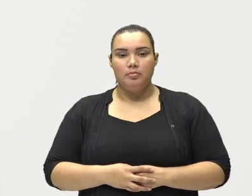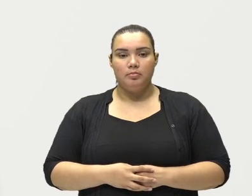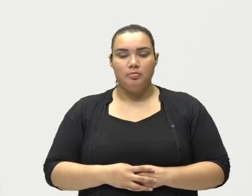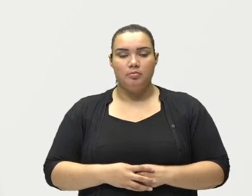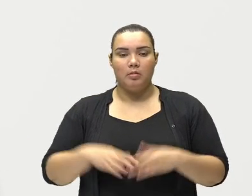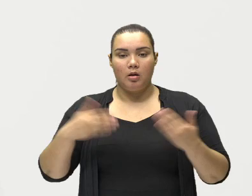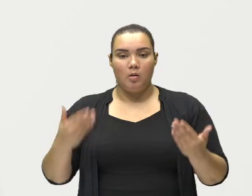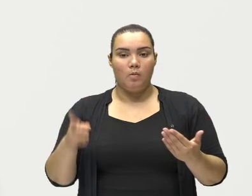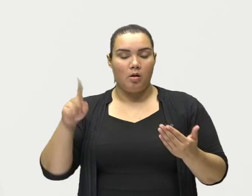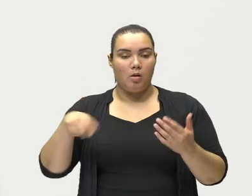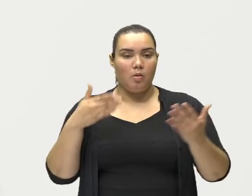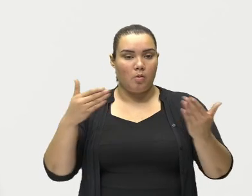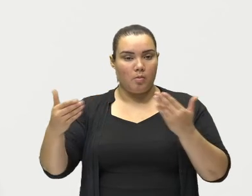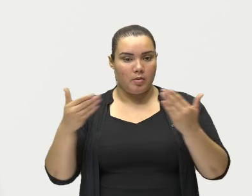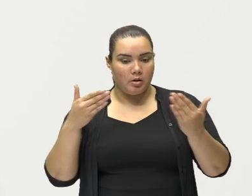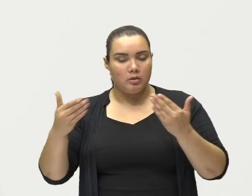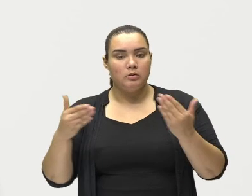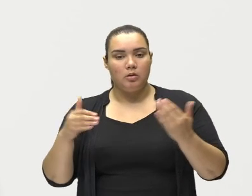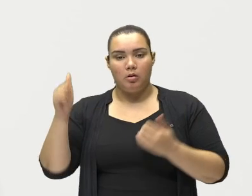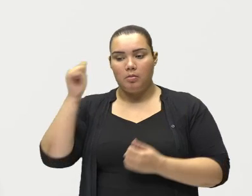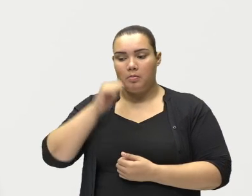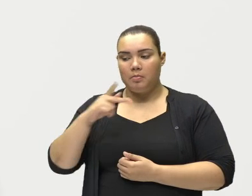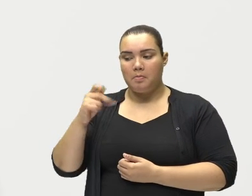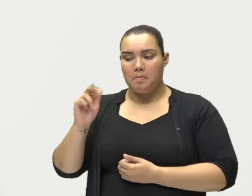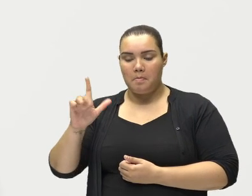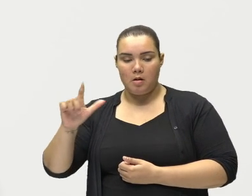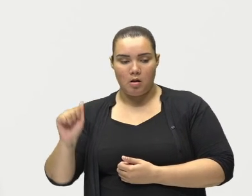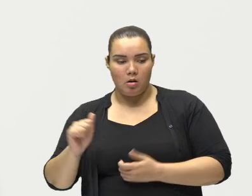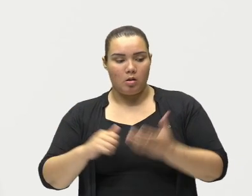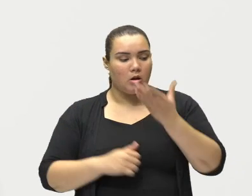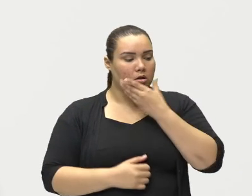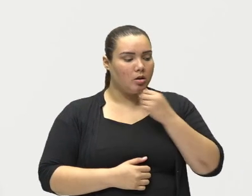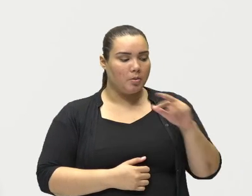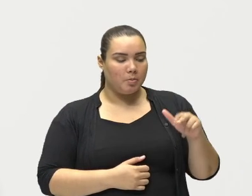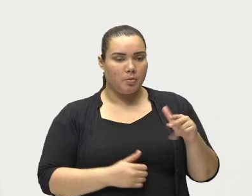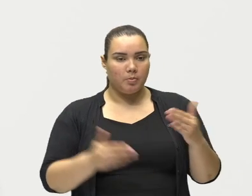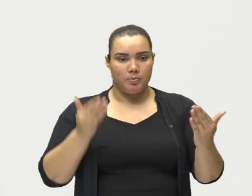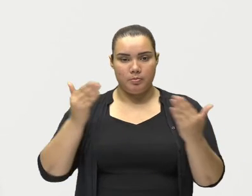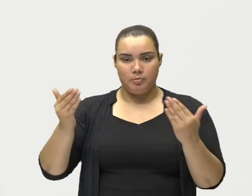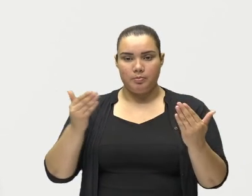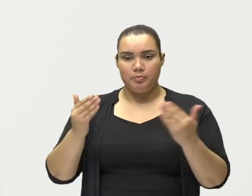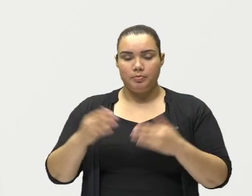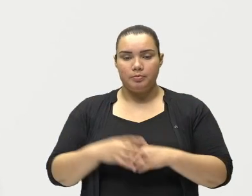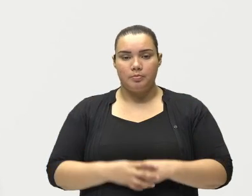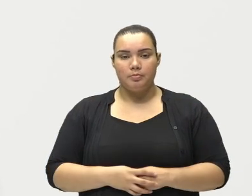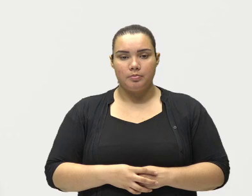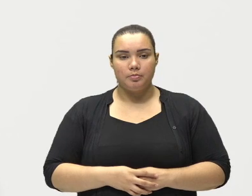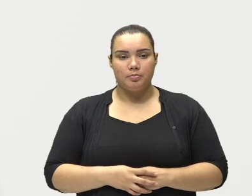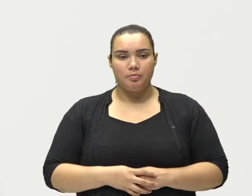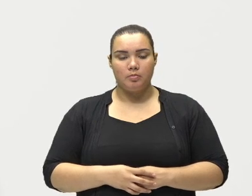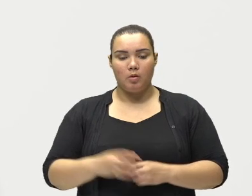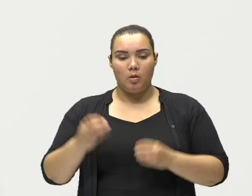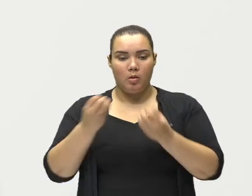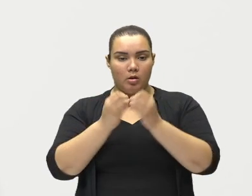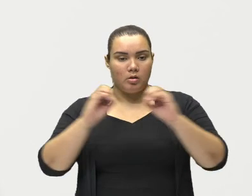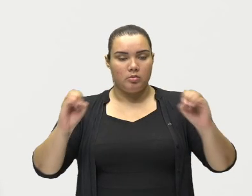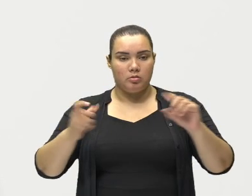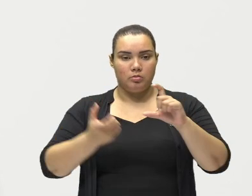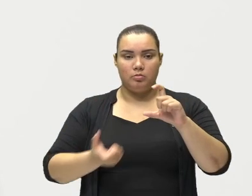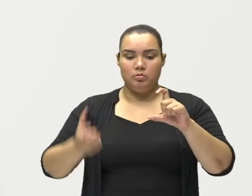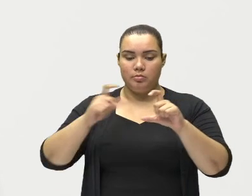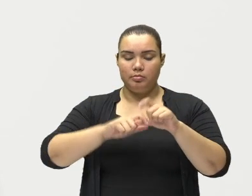Fazendo uma comparação entre a Paula e o irmão. Comparativa, oração